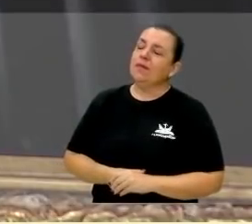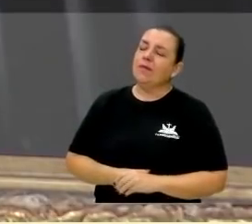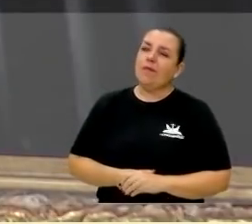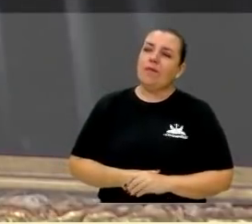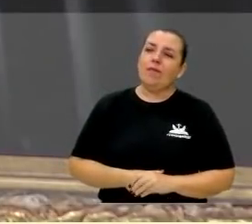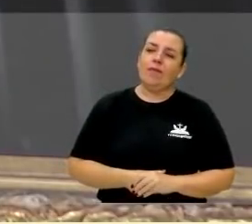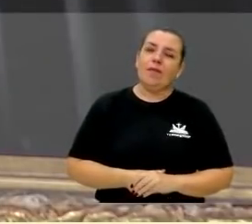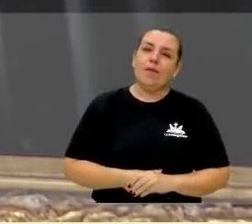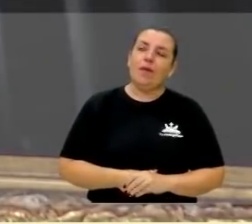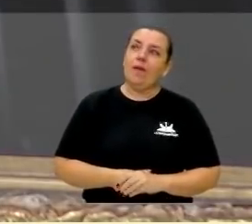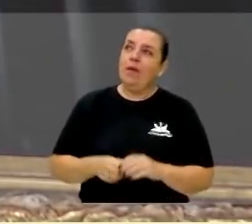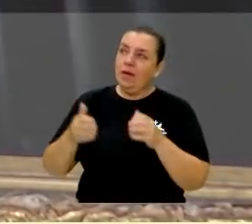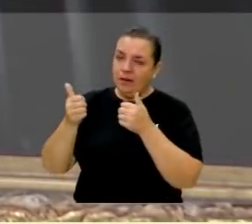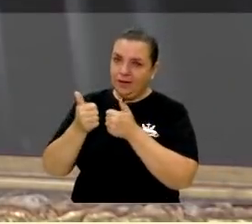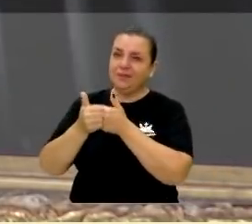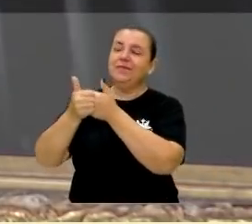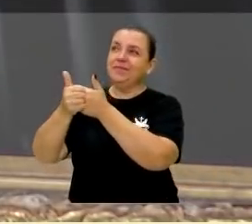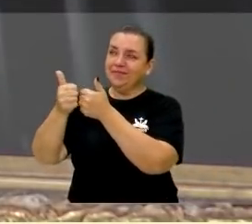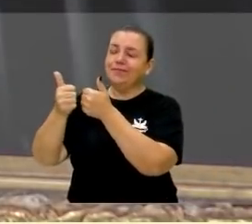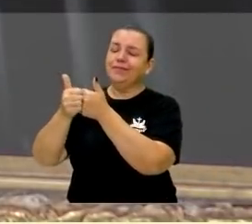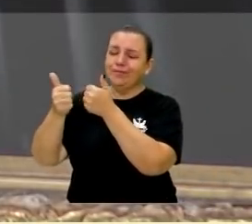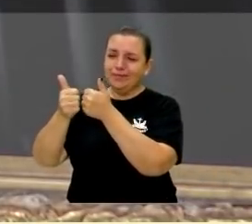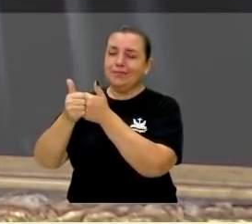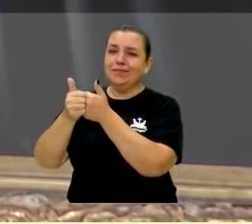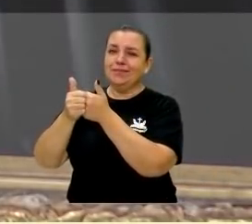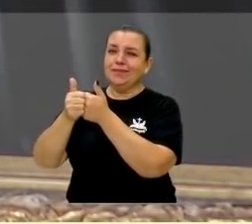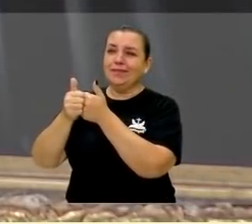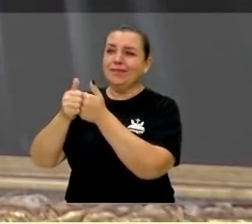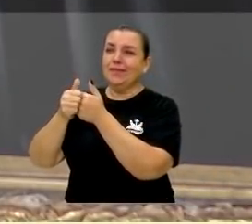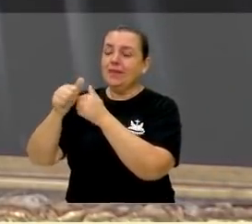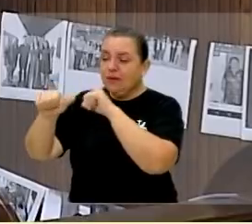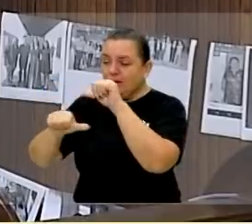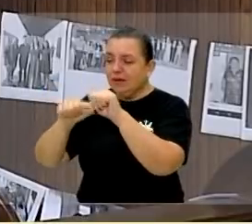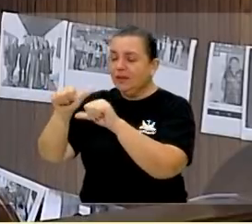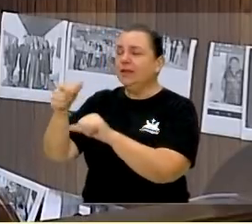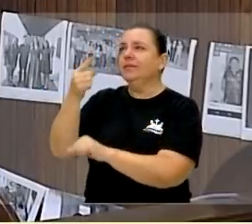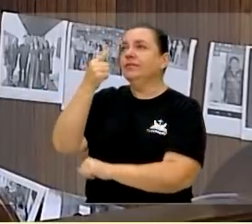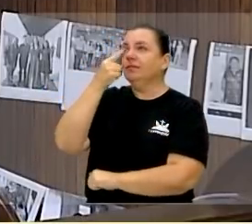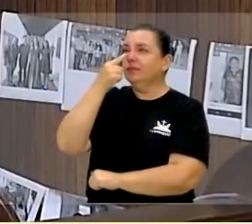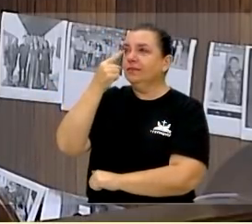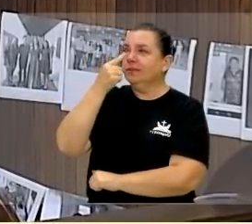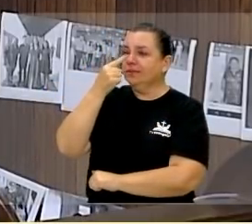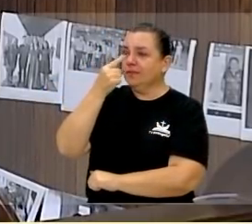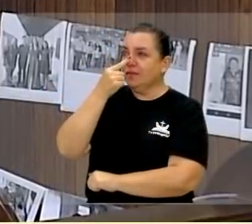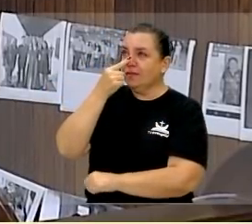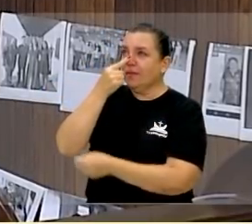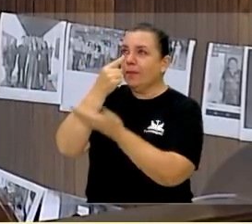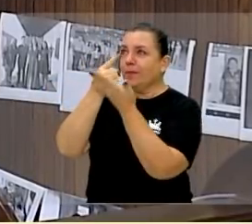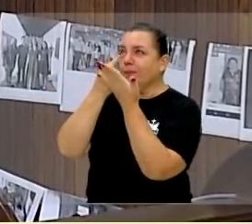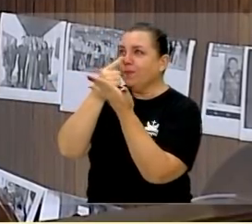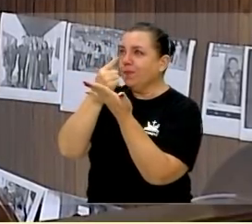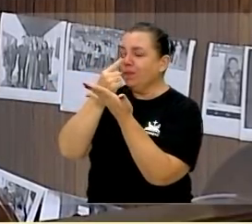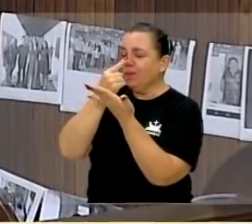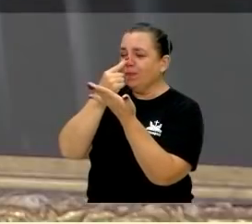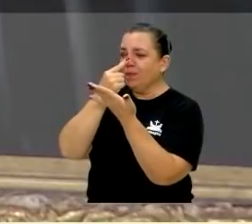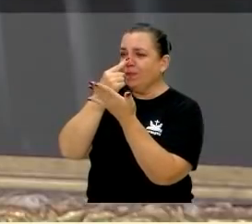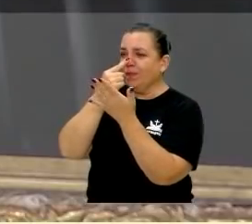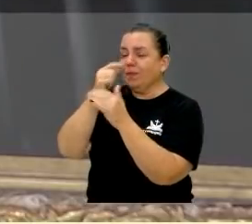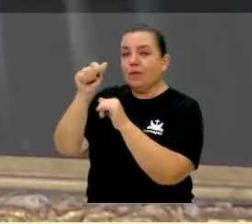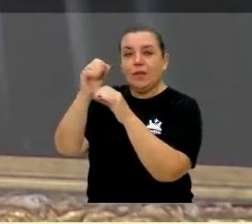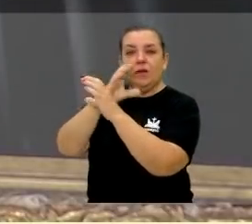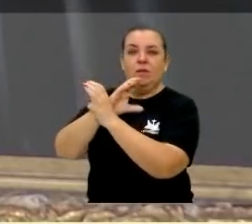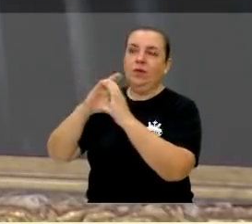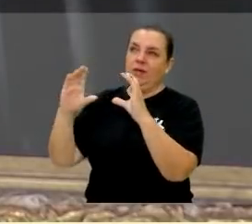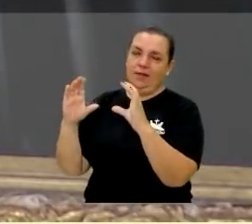A proximidade gera intimidade, a intimidade gera